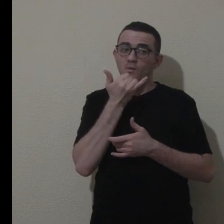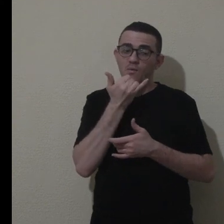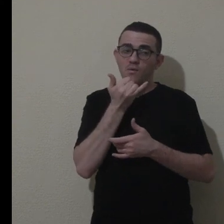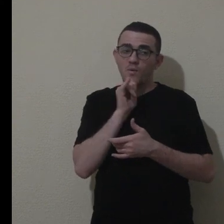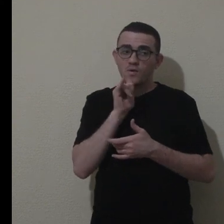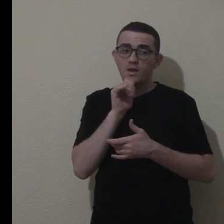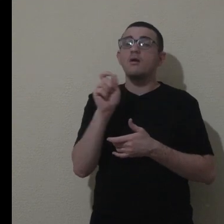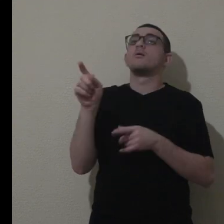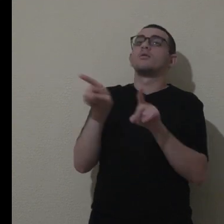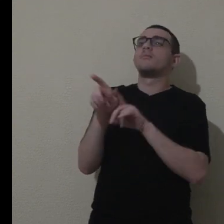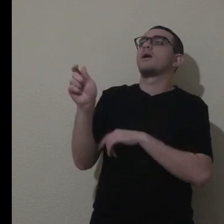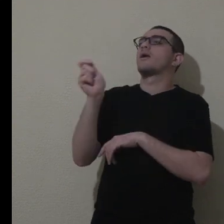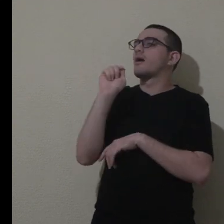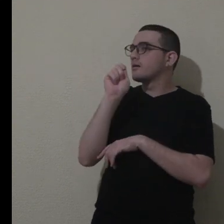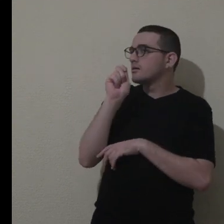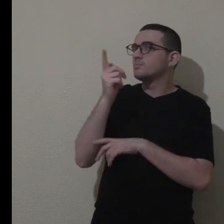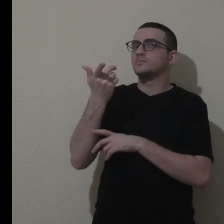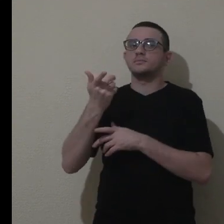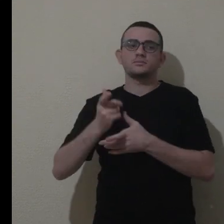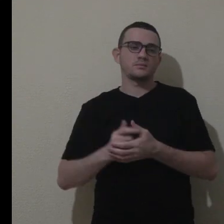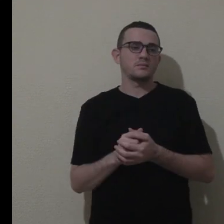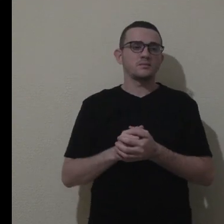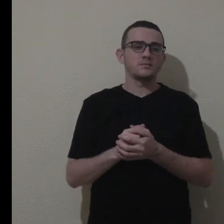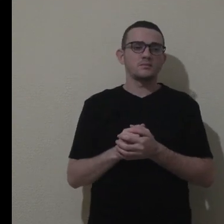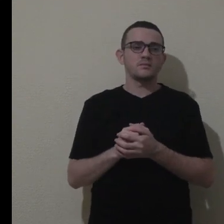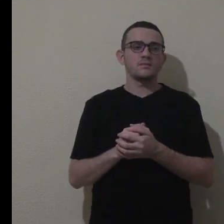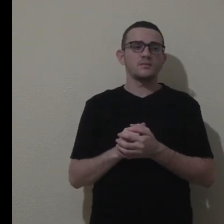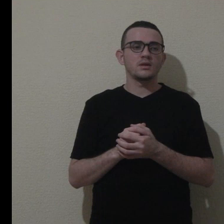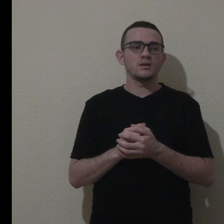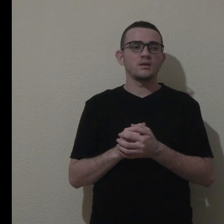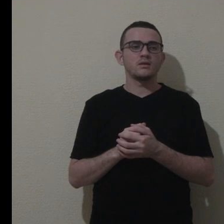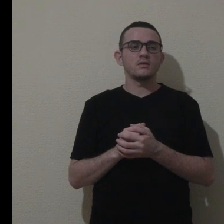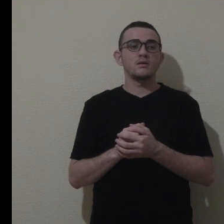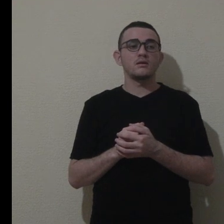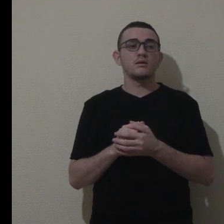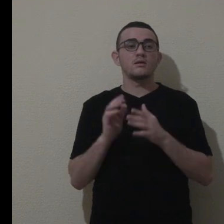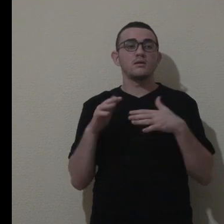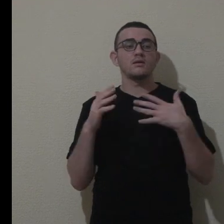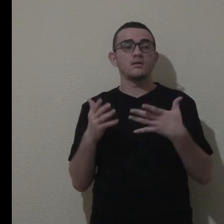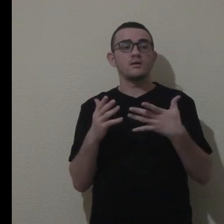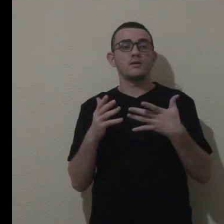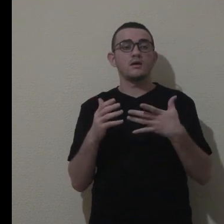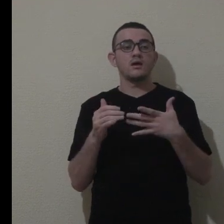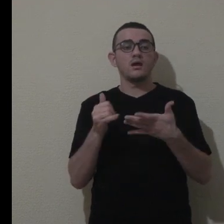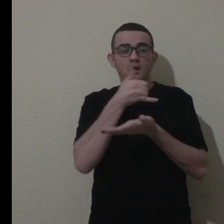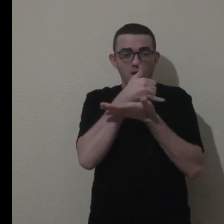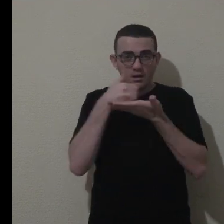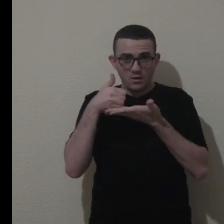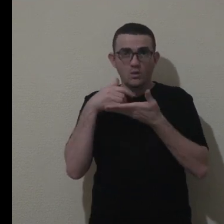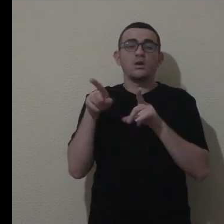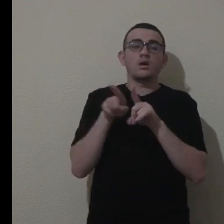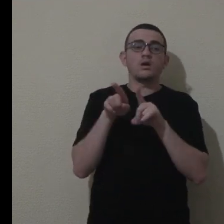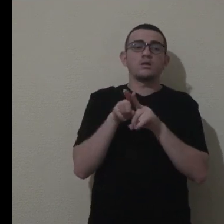tá? A maconha, tá? E Cocaína.